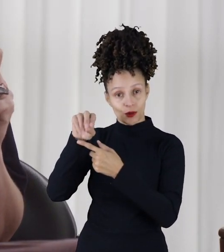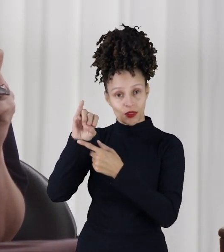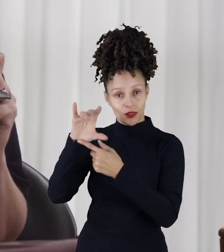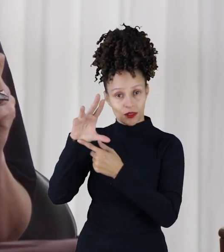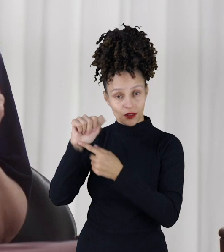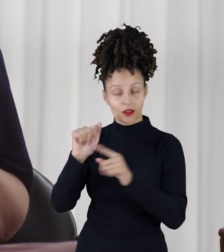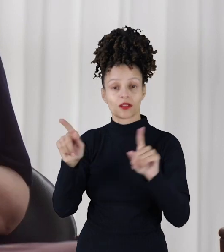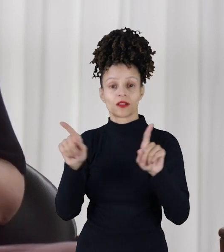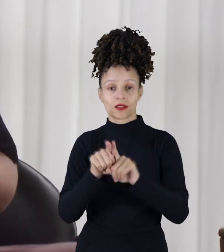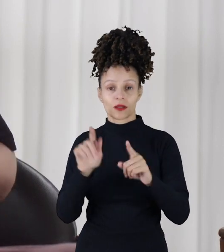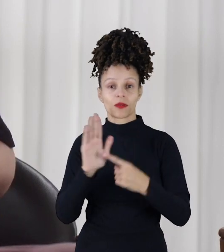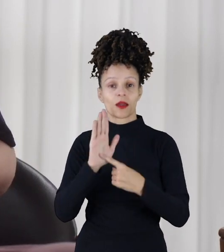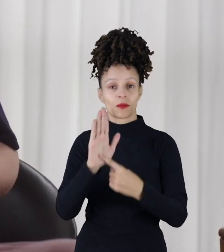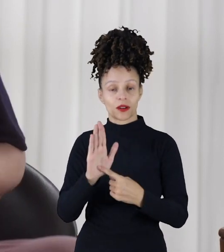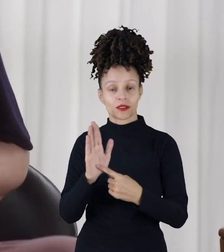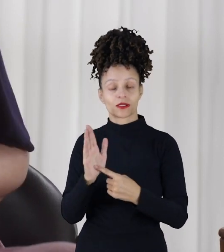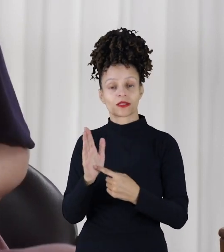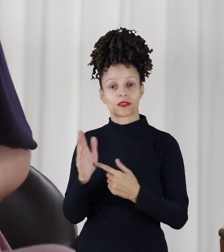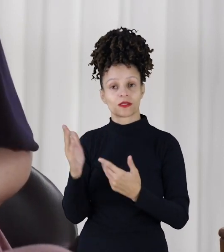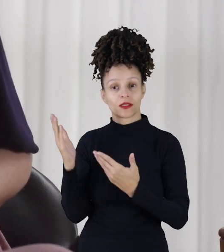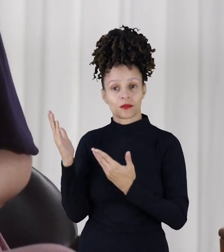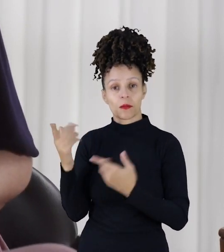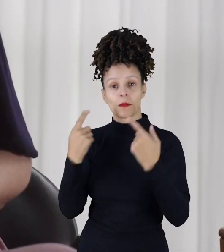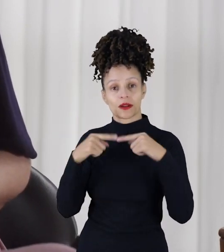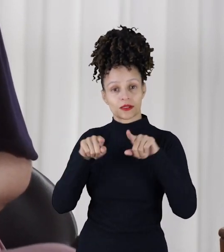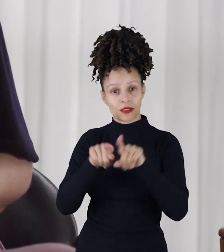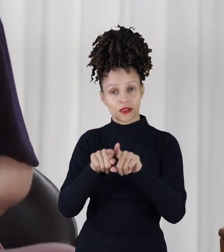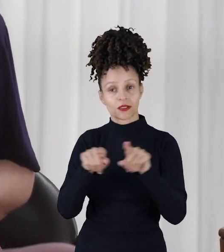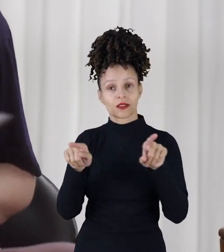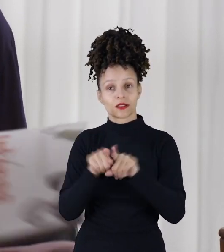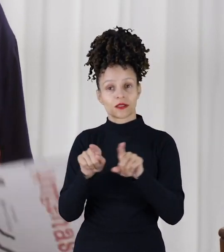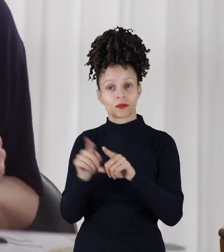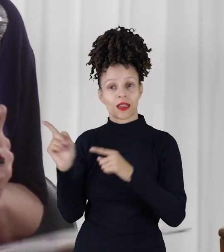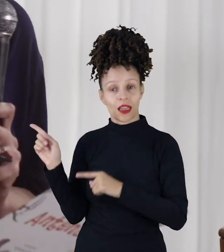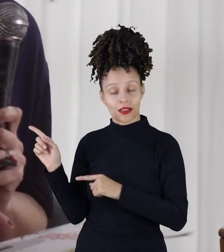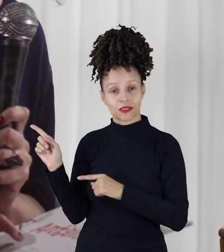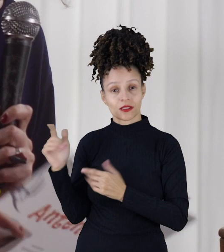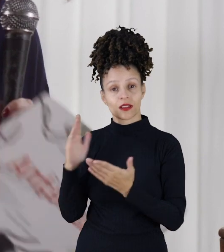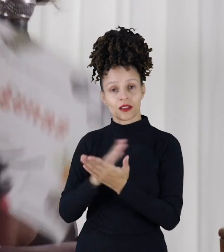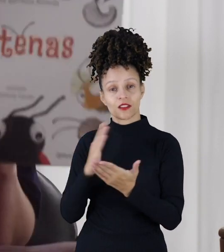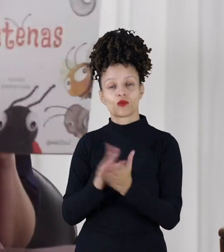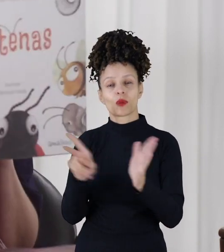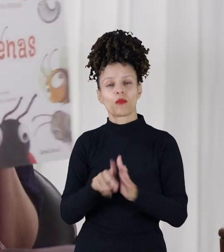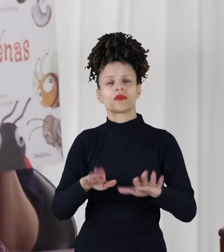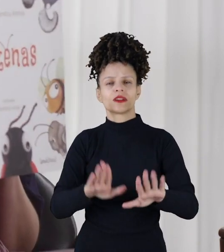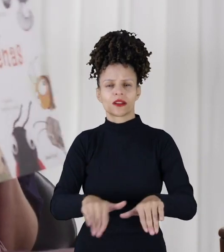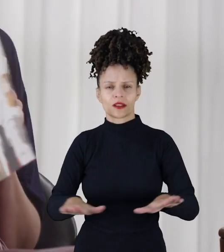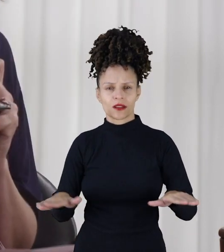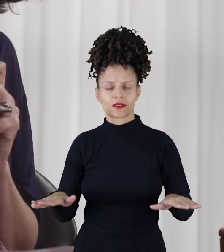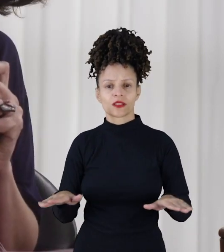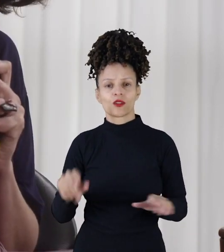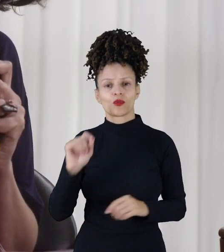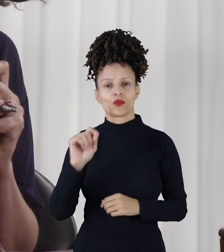Verônica Fukuda, que também vão aparecer aqui nessas parcerias. Eu tenho o Antenas, que é um livro para